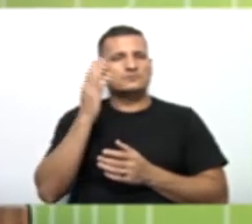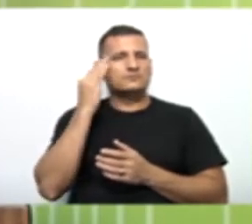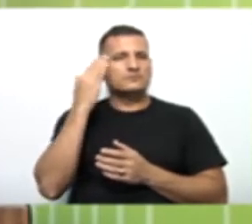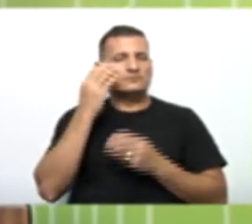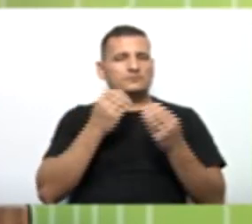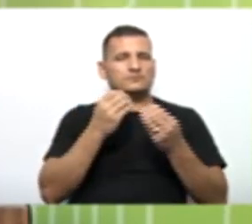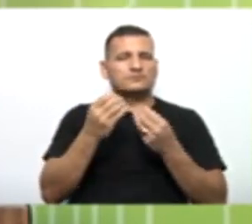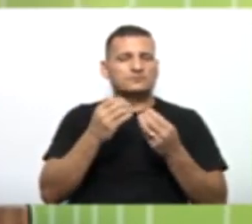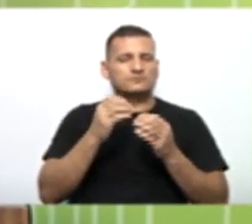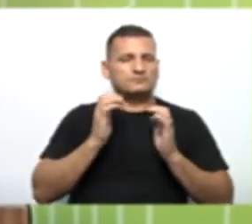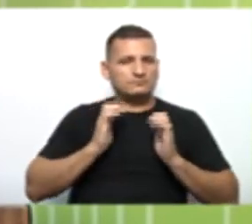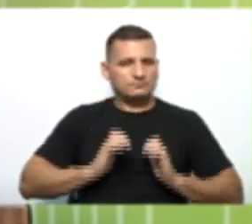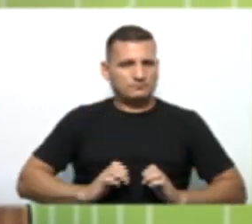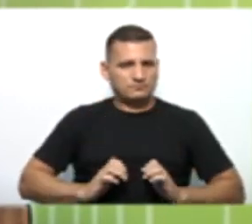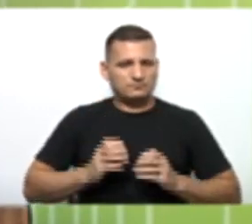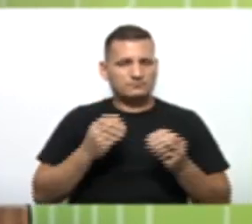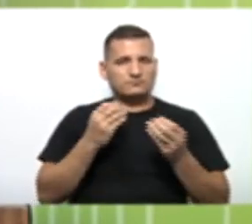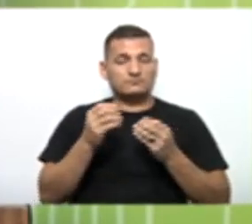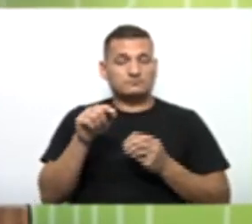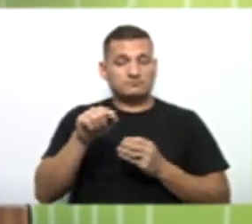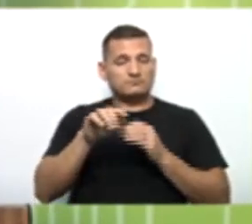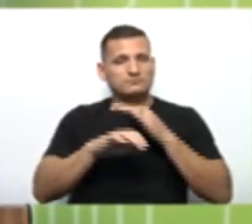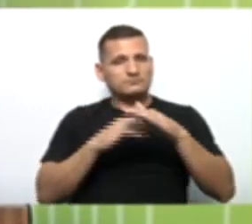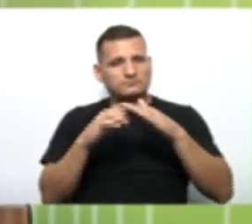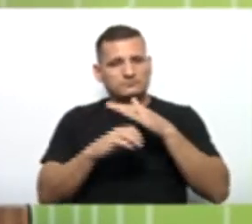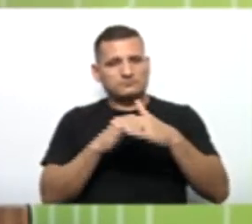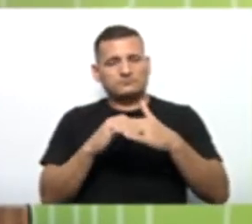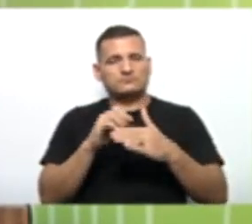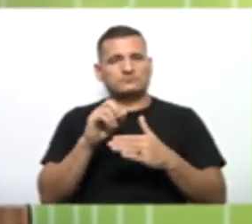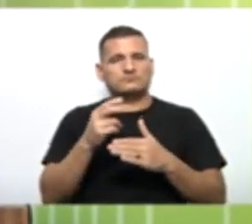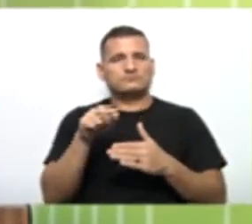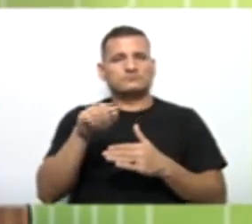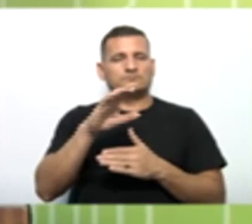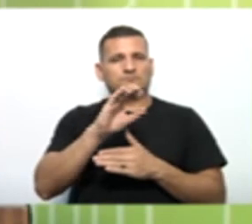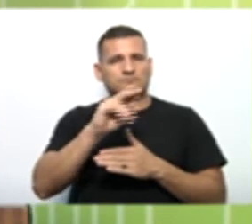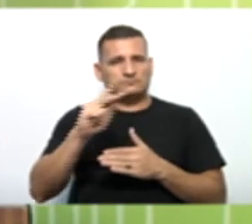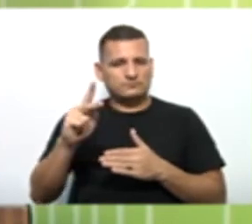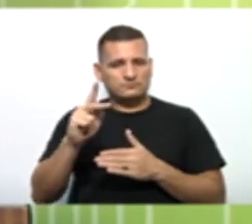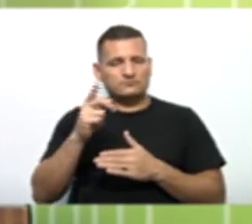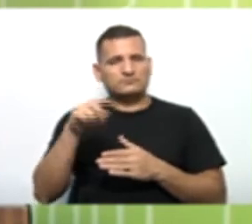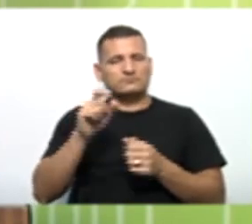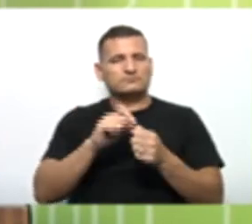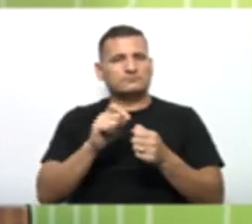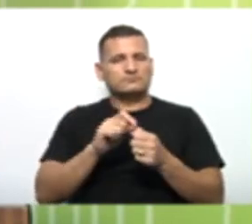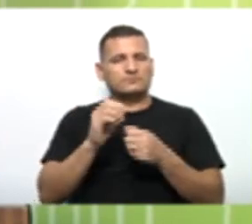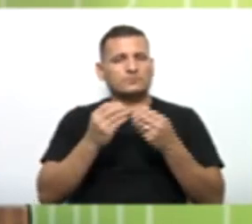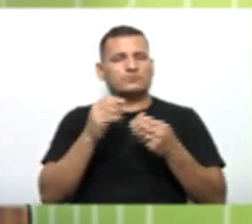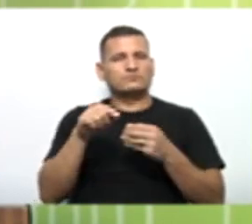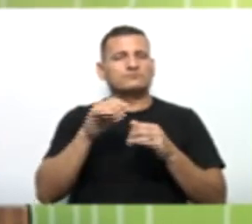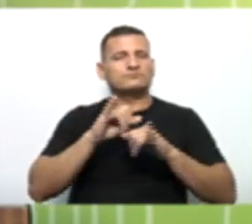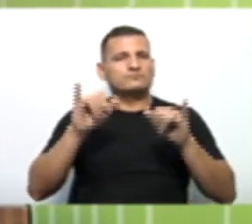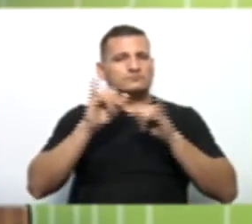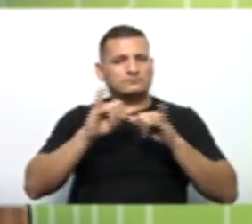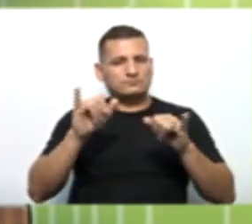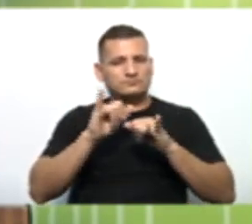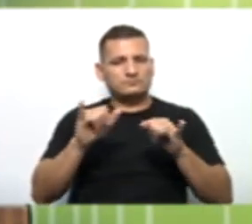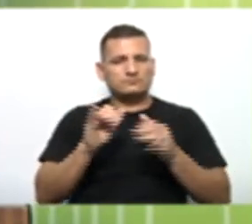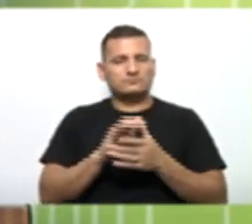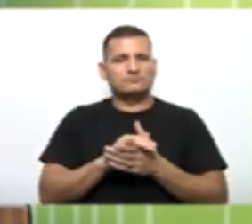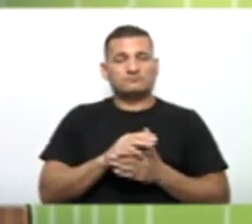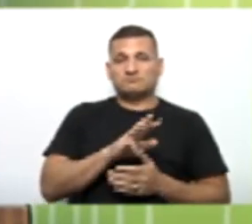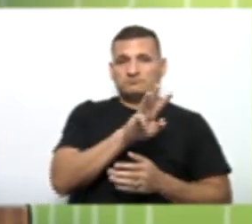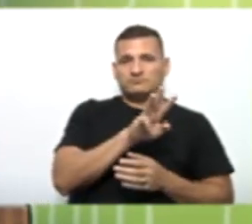como que esse código de ética dessa empresa o melhor dessa cooperativa que você não fazer como é que ele vai ser divulgado aí vai ser